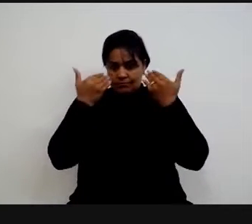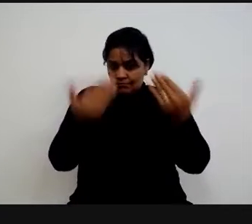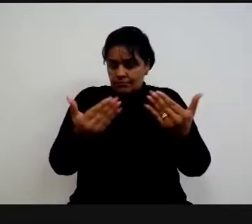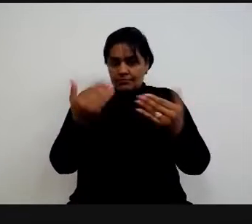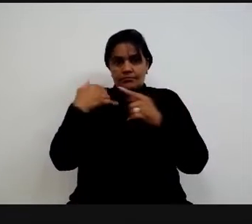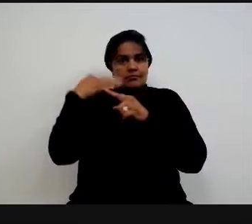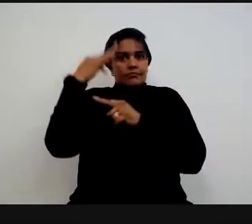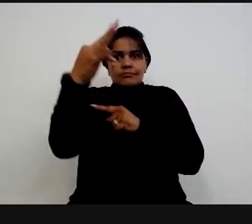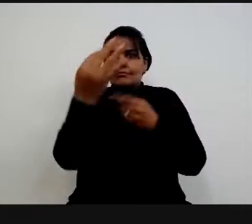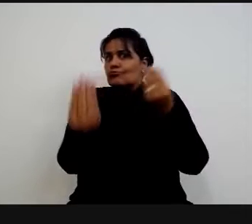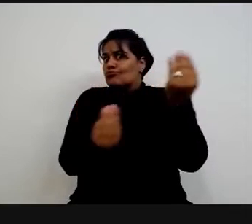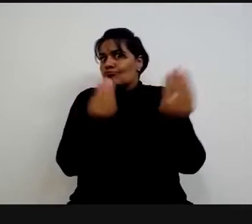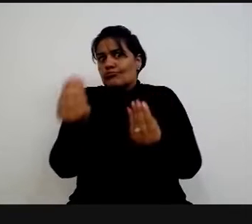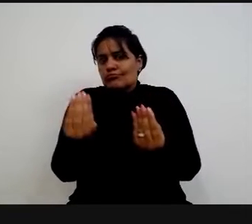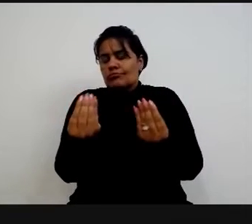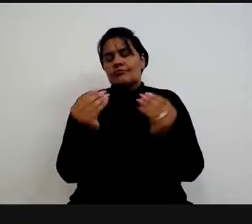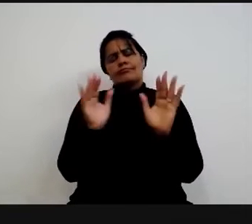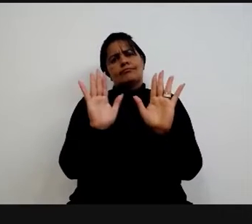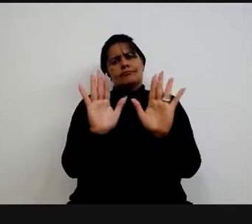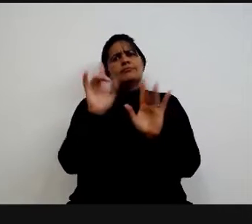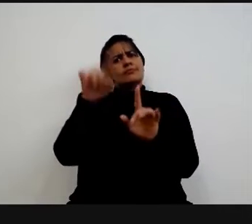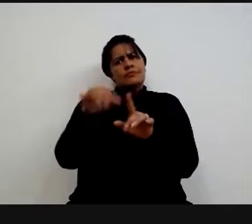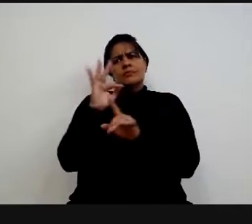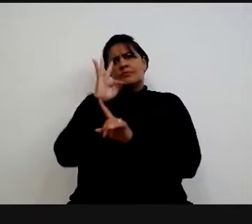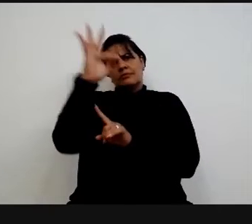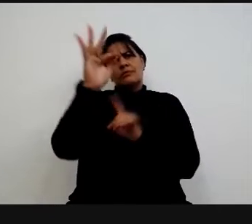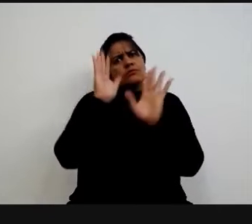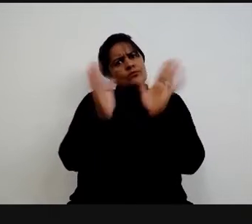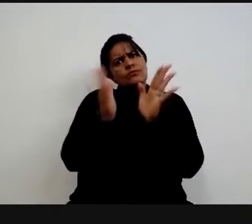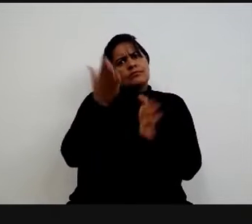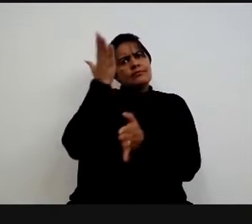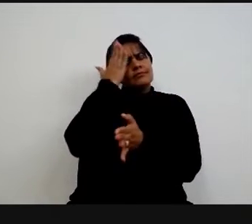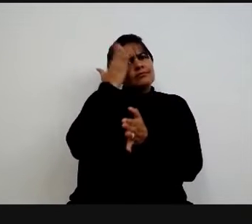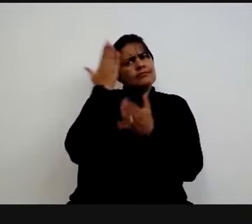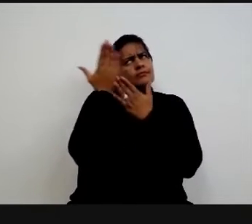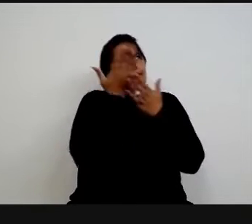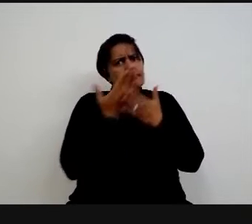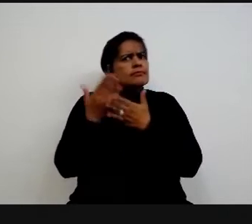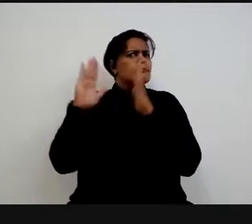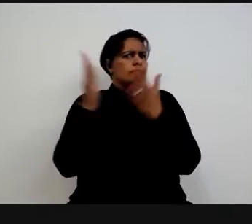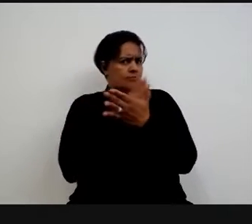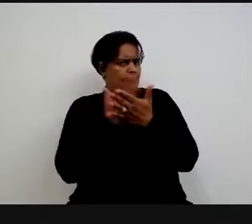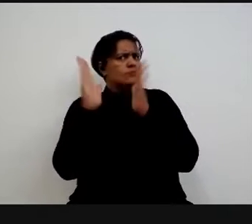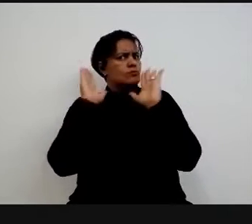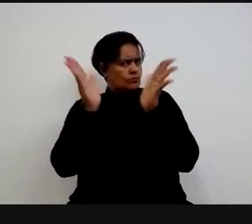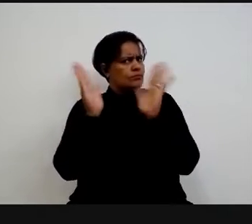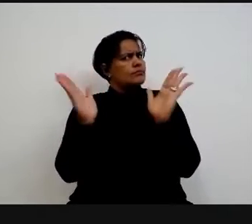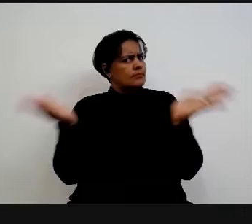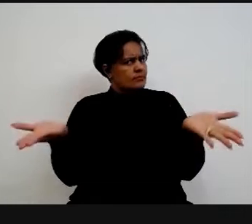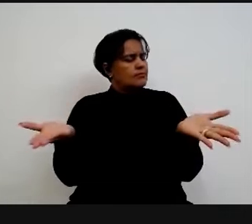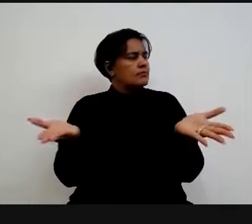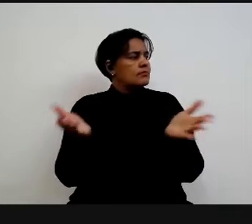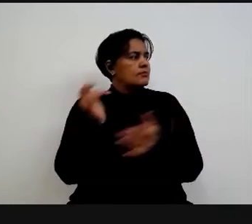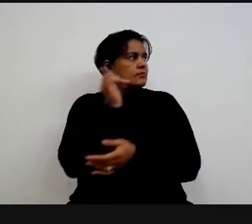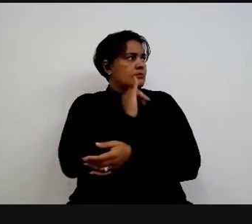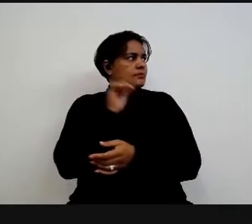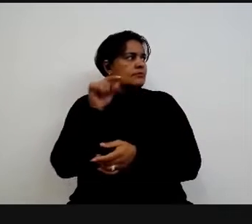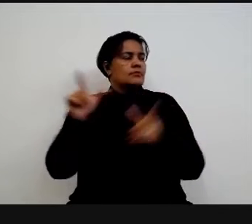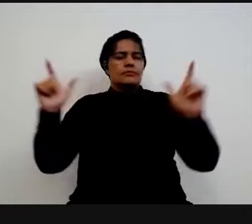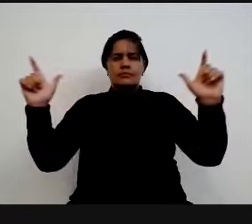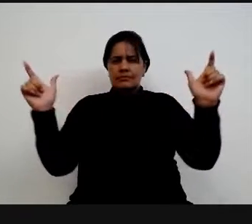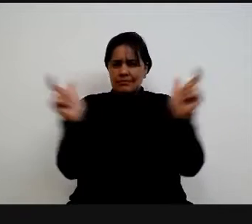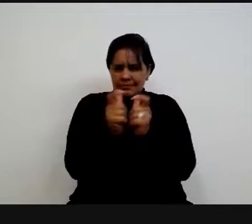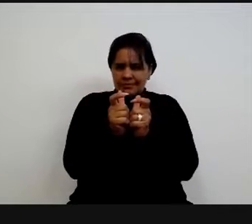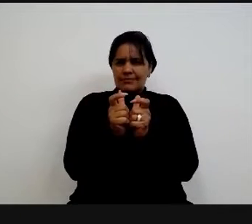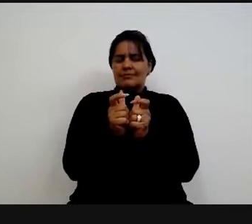um futuro desse, né? Um futuro que já é projetado, né? Porque algumas coisas já estão aí há algum tempo, né? Essa tendência de redução